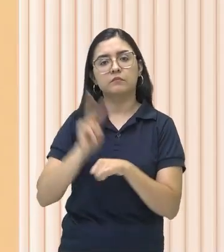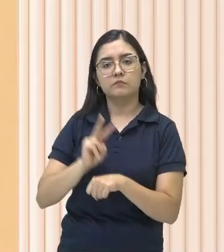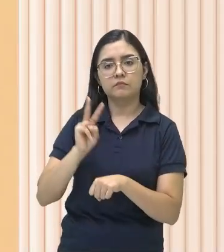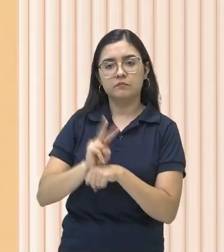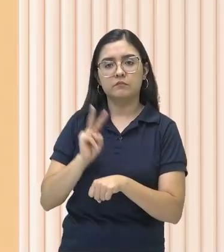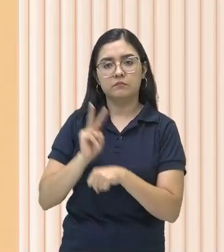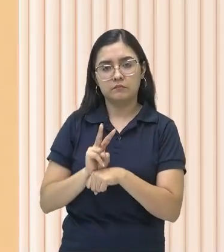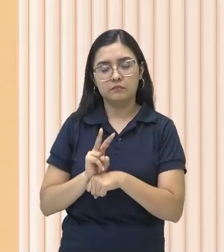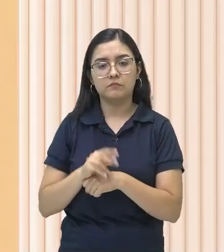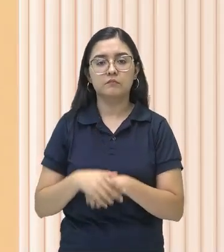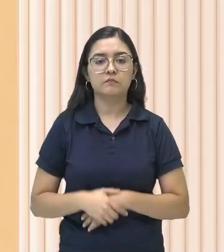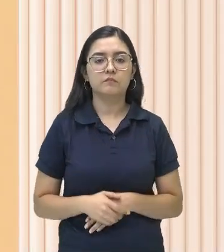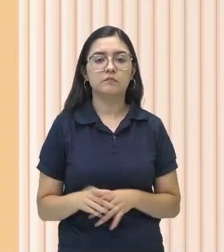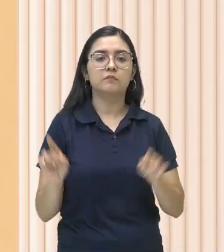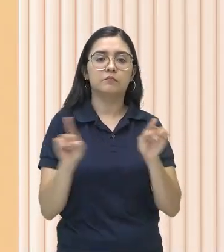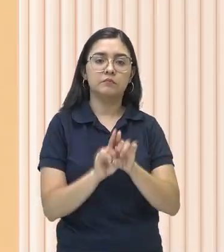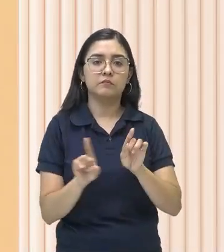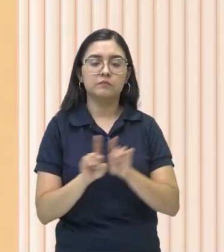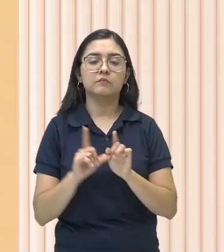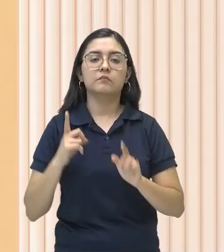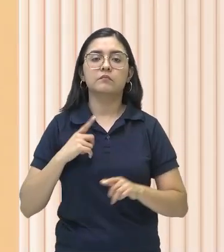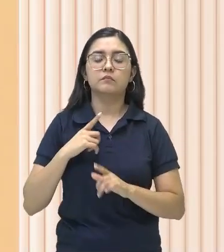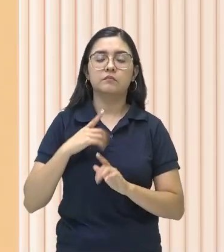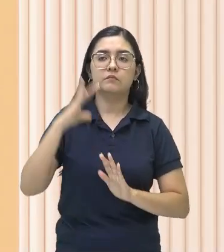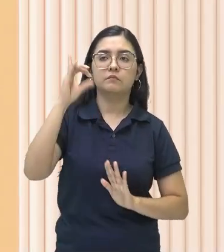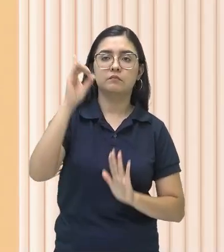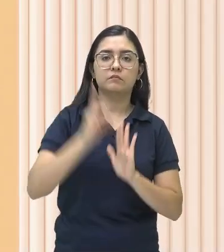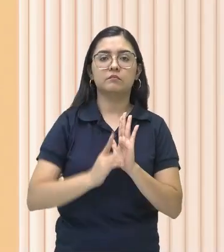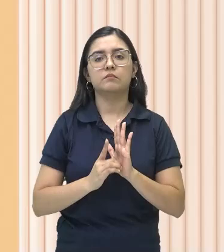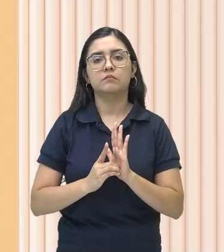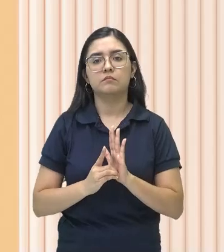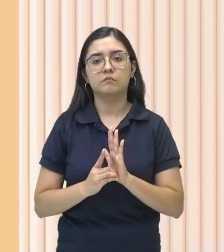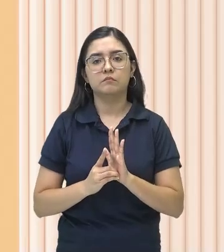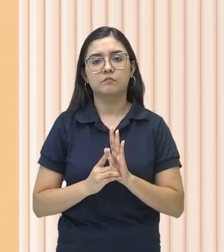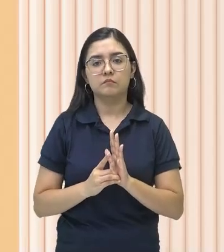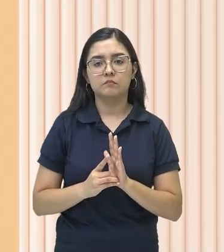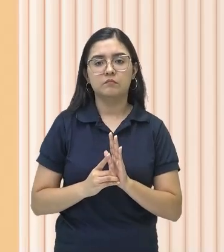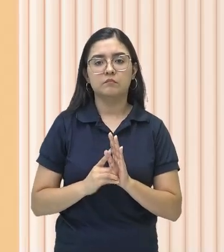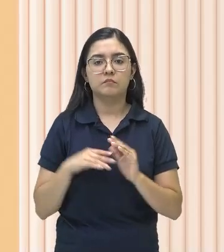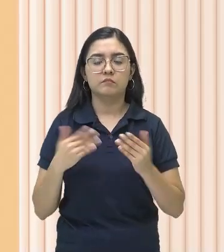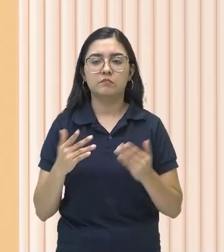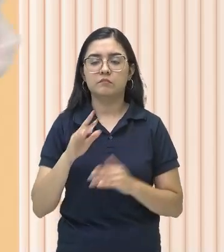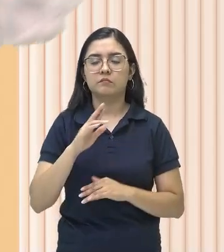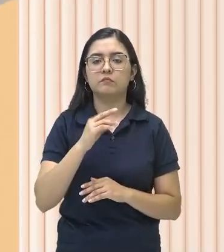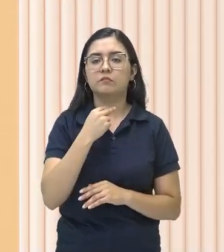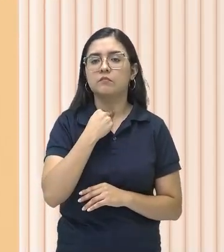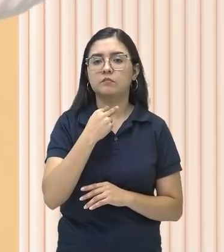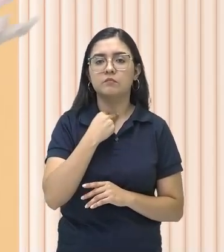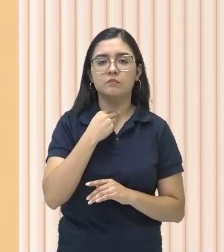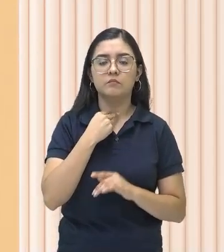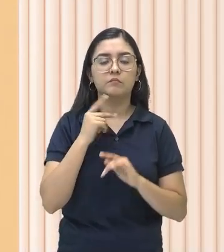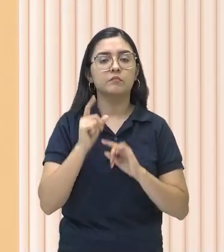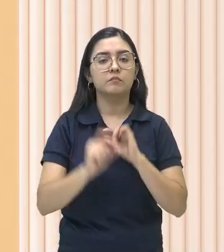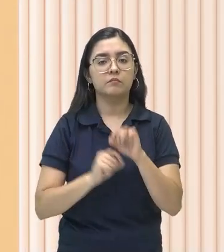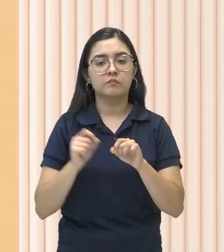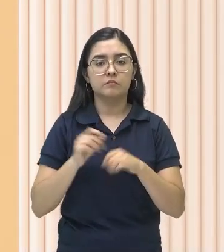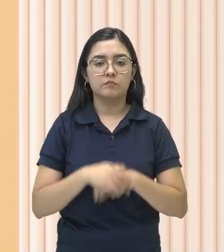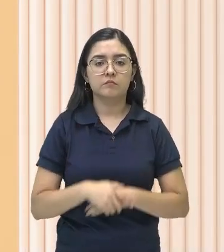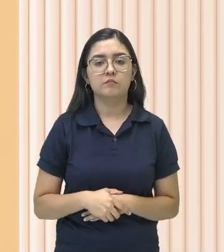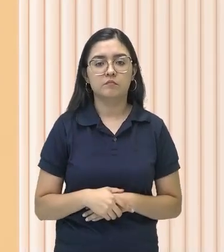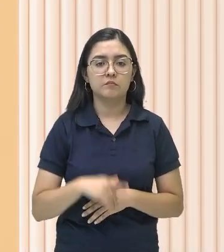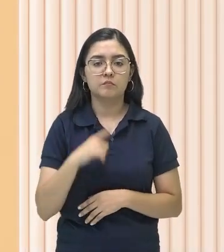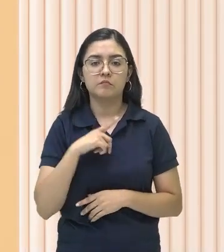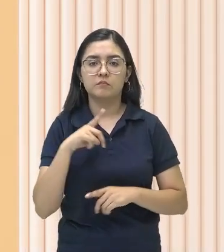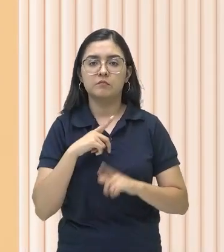preservado, que esse direito ele não pode ser simplesmente jogado aí